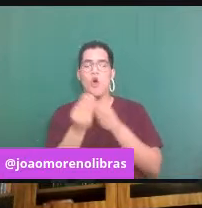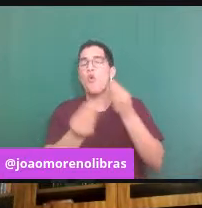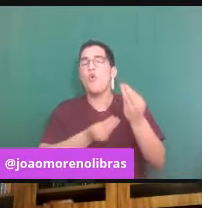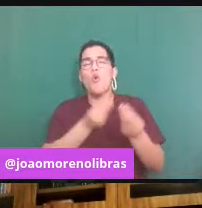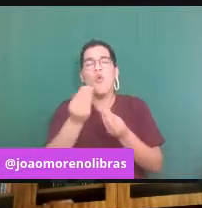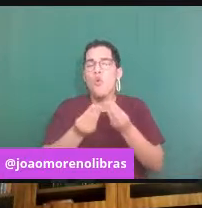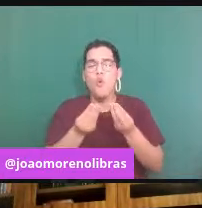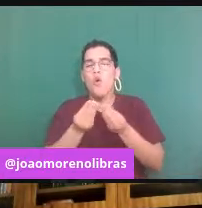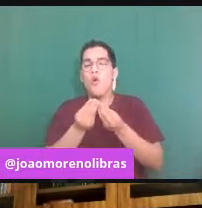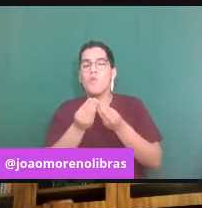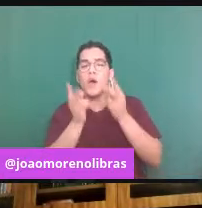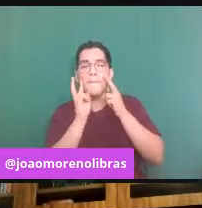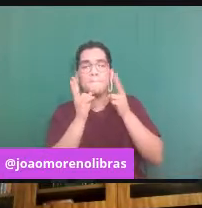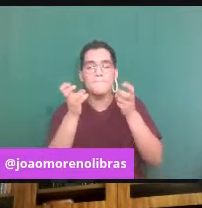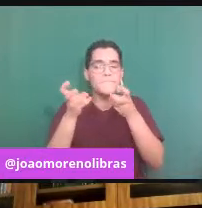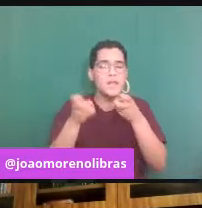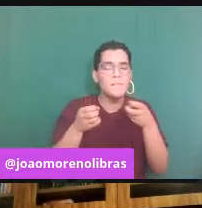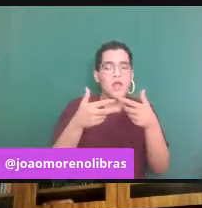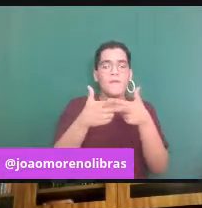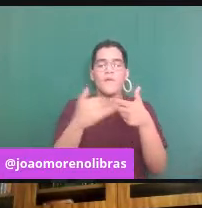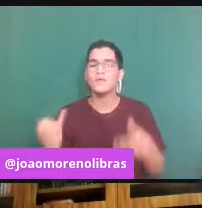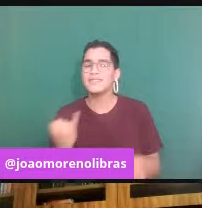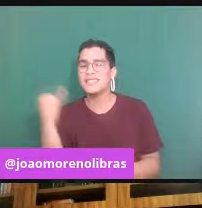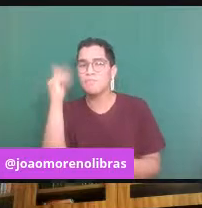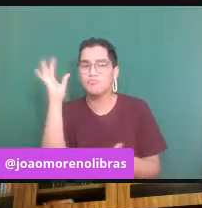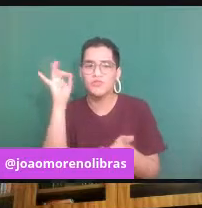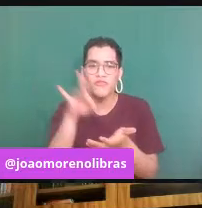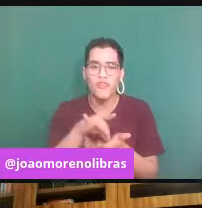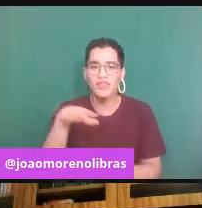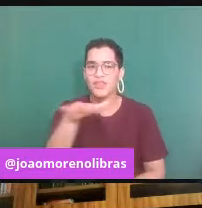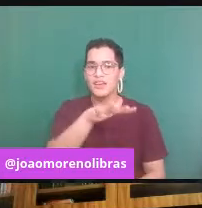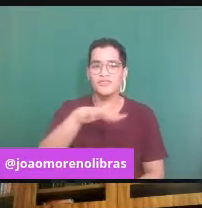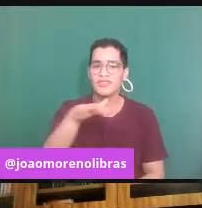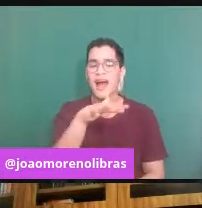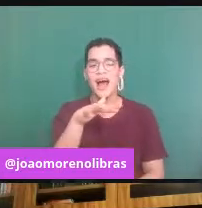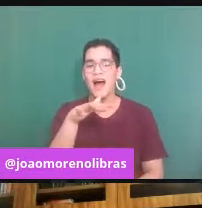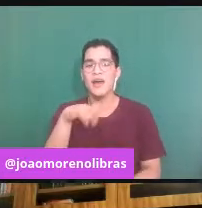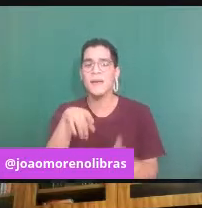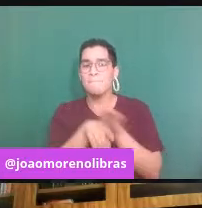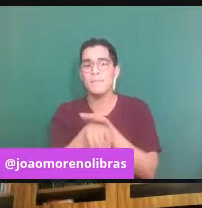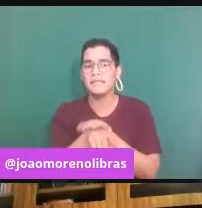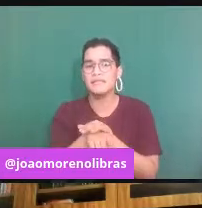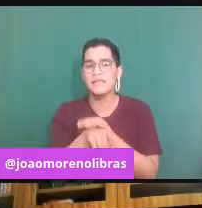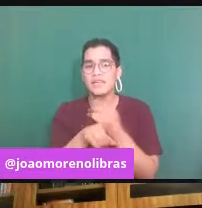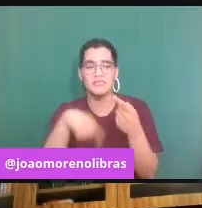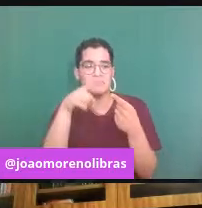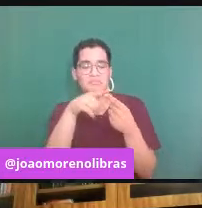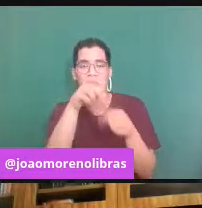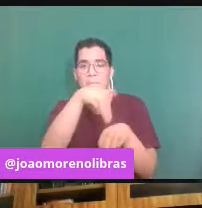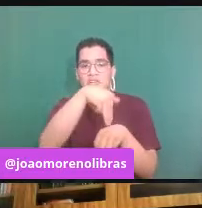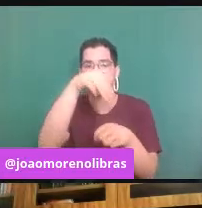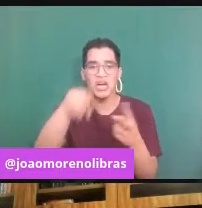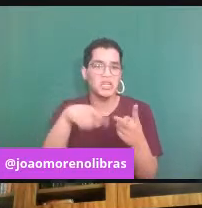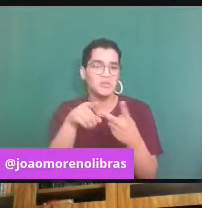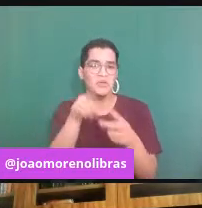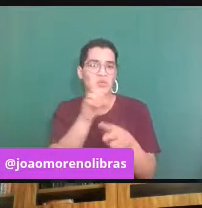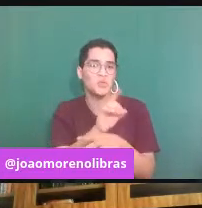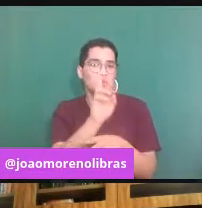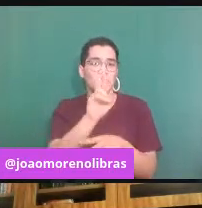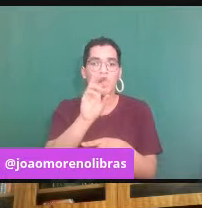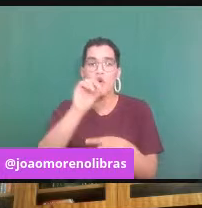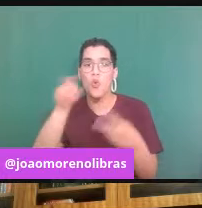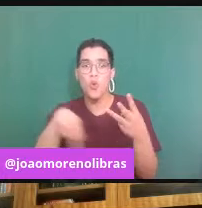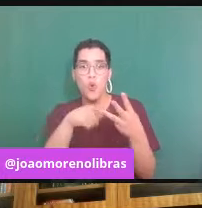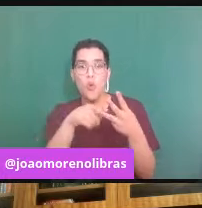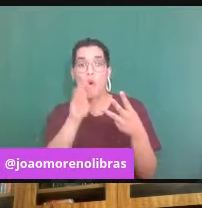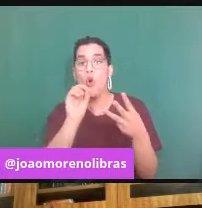de uma pesquisa, seja de doutorado, de mestrado, de iniciação científica? Então, vou passar um pouquinho também por essa questão dos programas